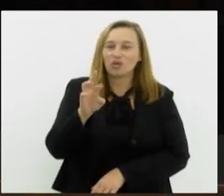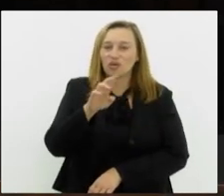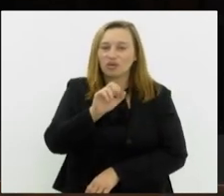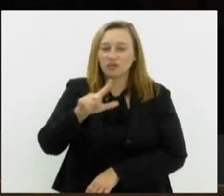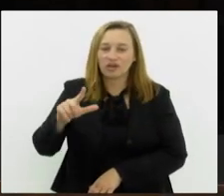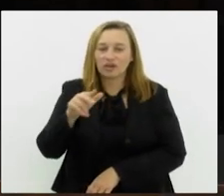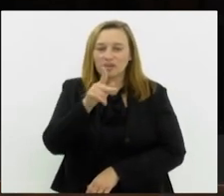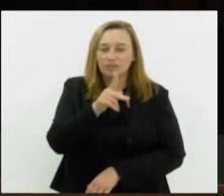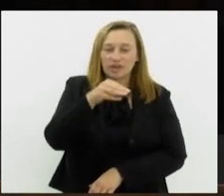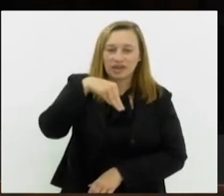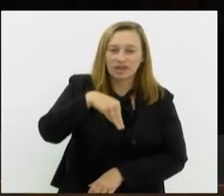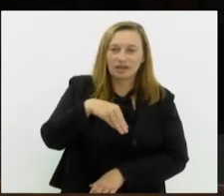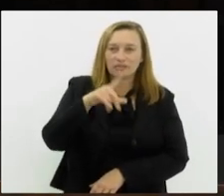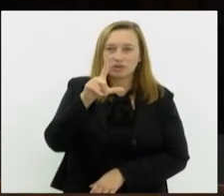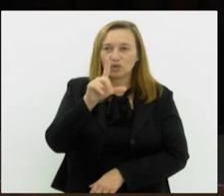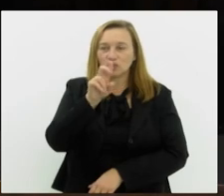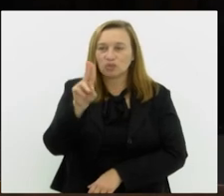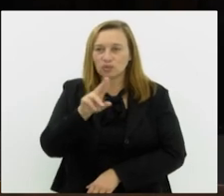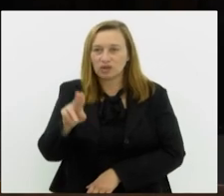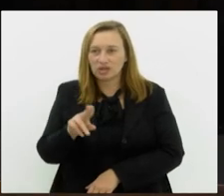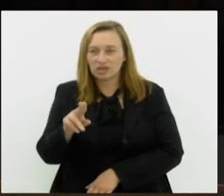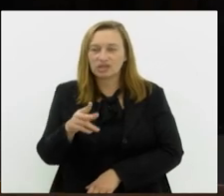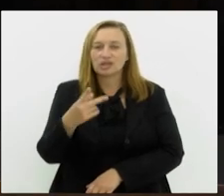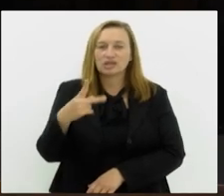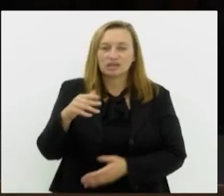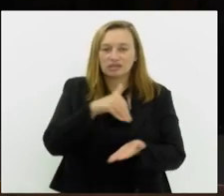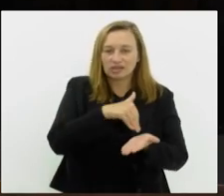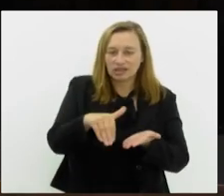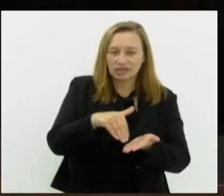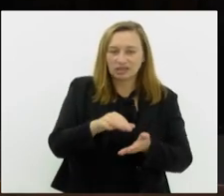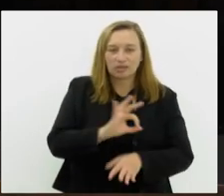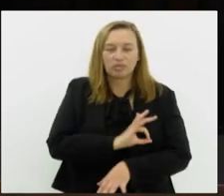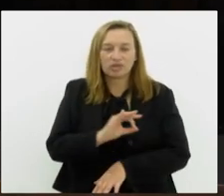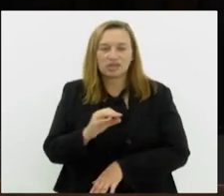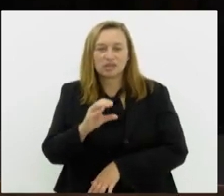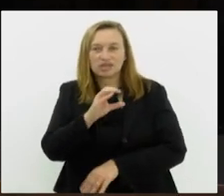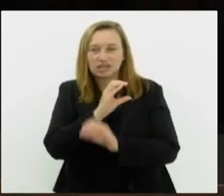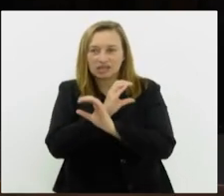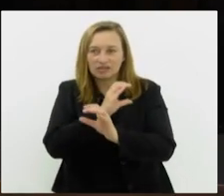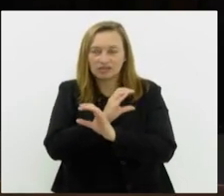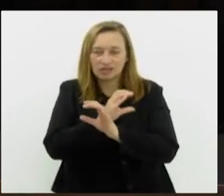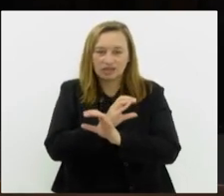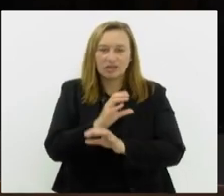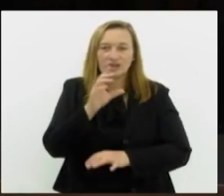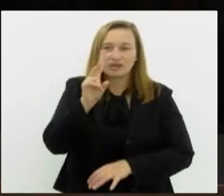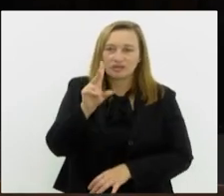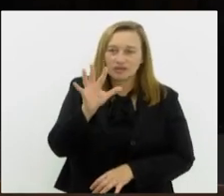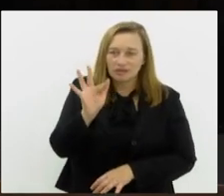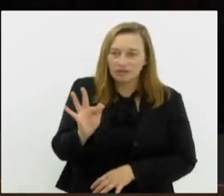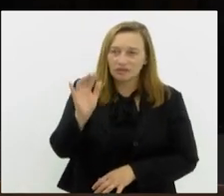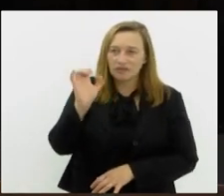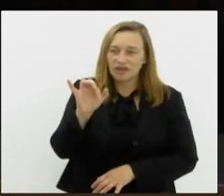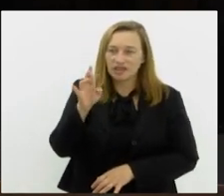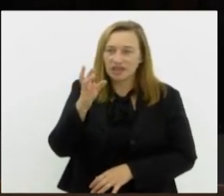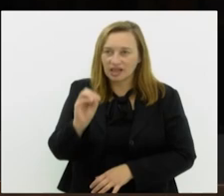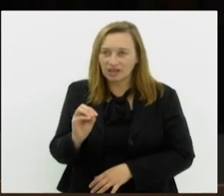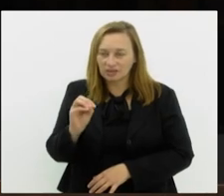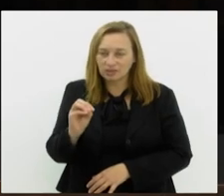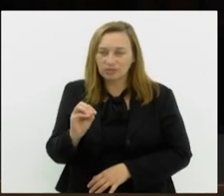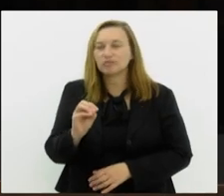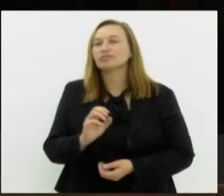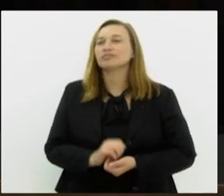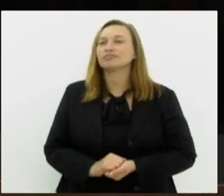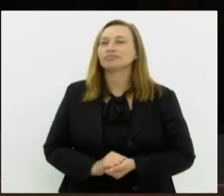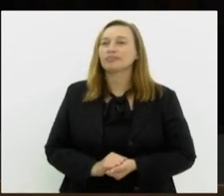PM Luiz Henrique Marinho Pires, e ao secretário de Estado da Polícia Civil, delegado de Polícia Fernando Antônio Paes de Andrade